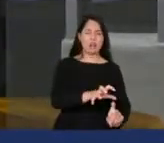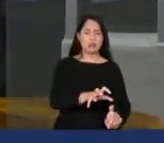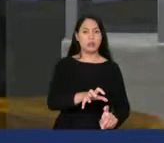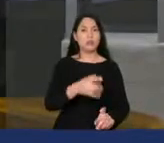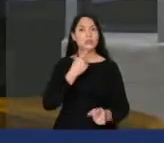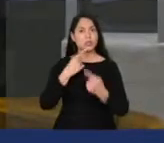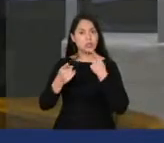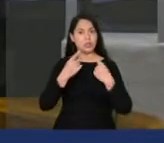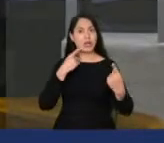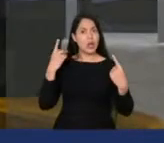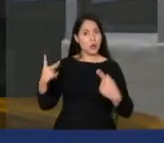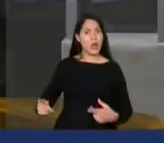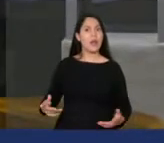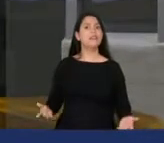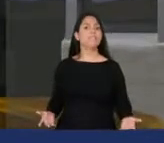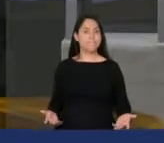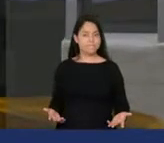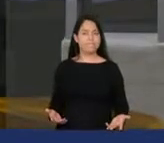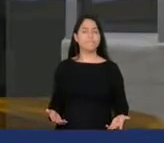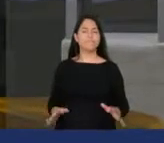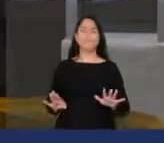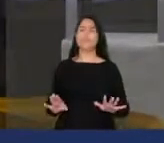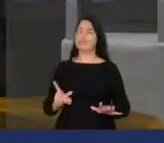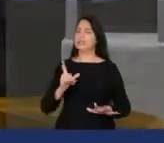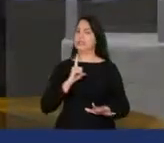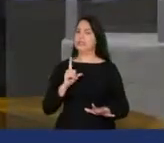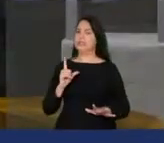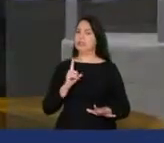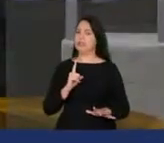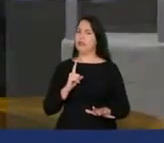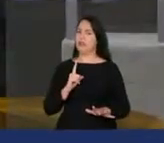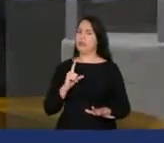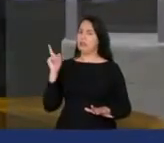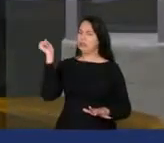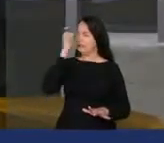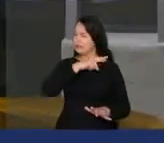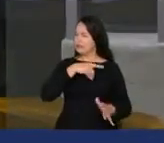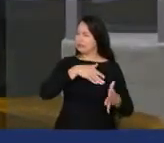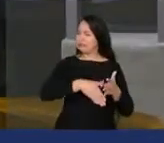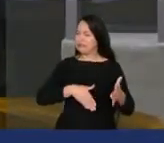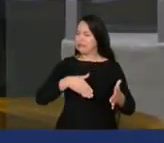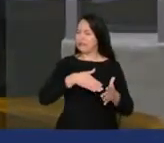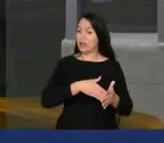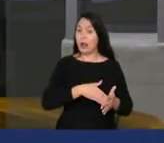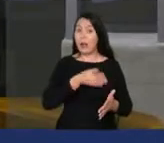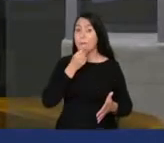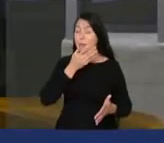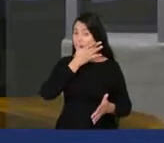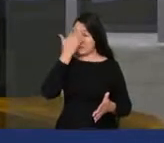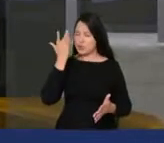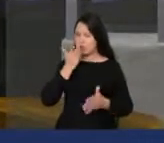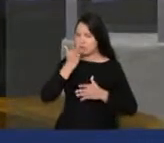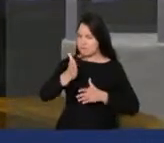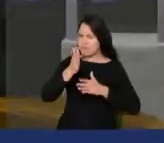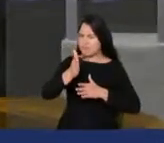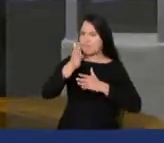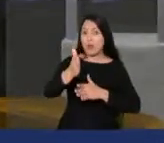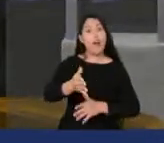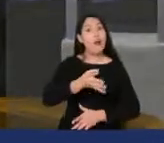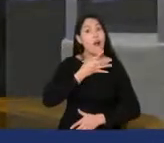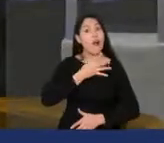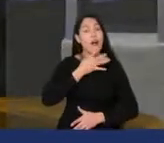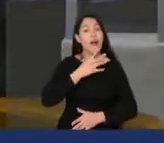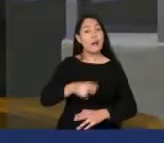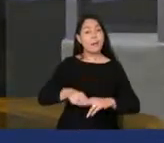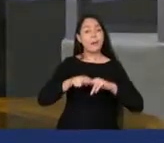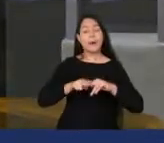É nas adversidades que se conhece o bom marinheiro, dizem os poetas. Mestre Gabriel, comprometido com